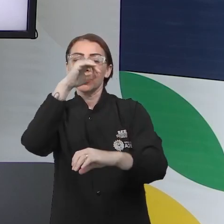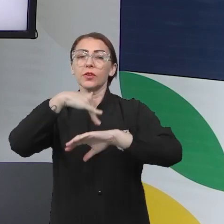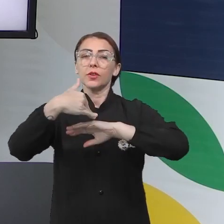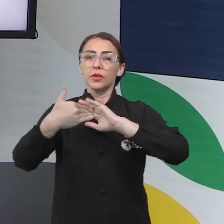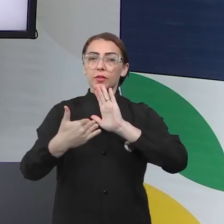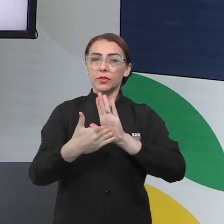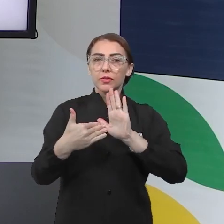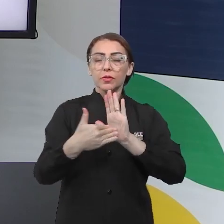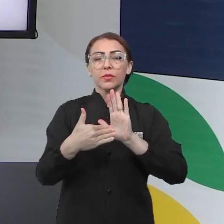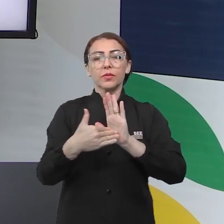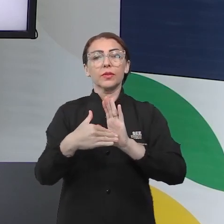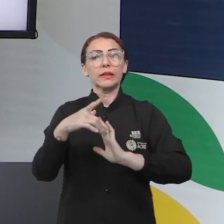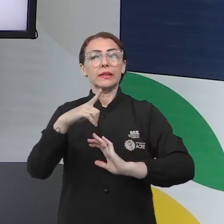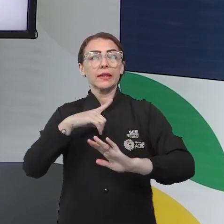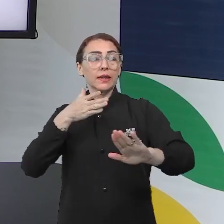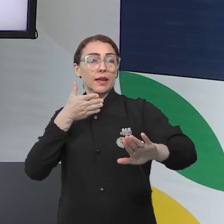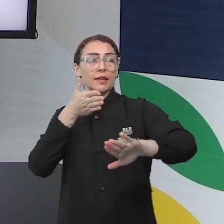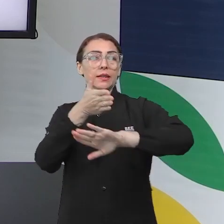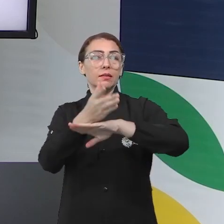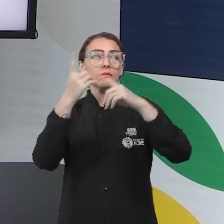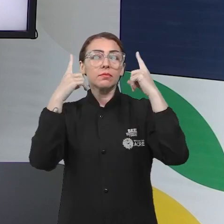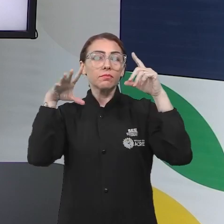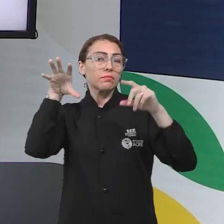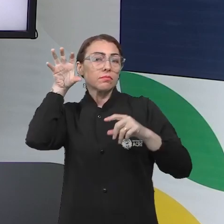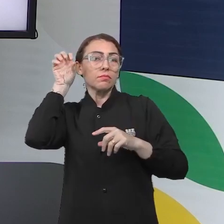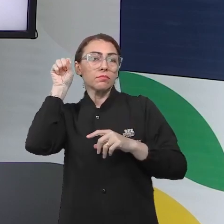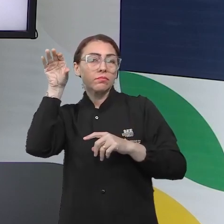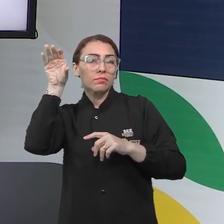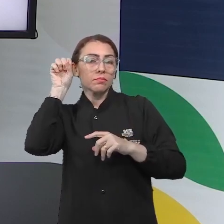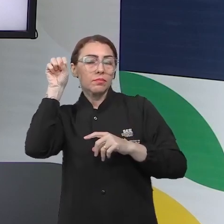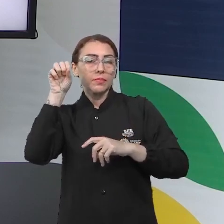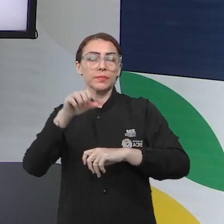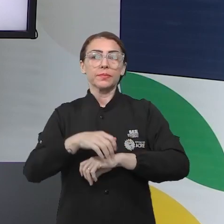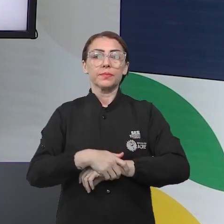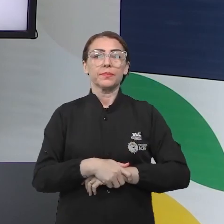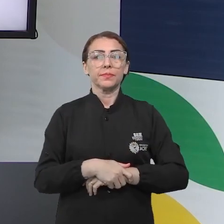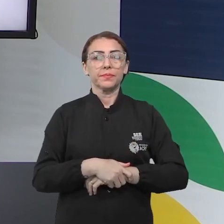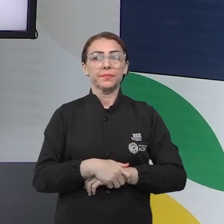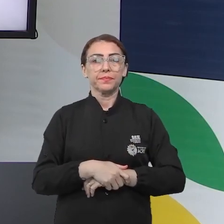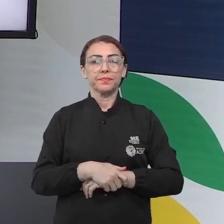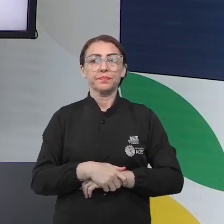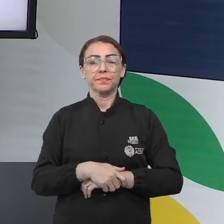todos terem acesso a essa sonoridade da voz.